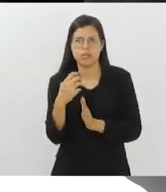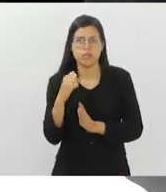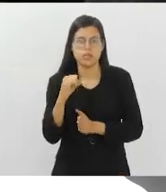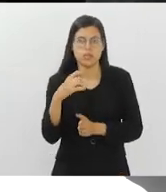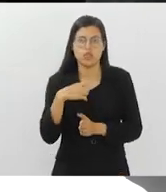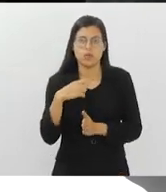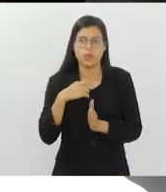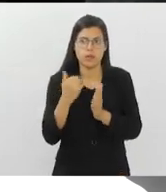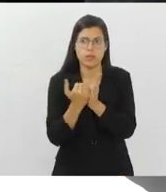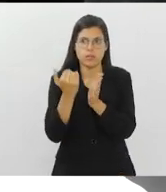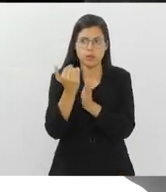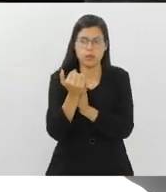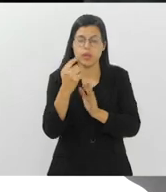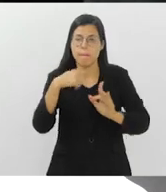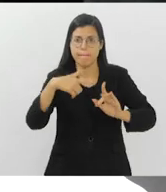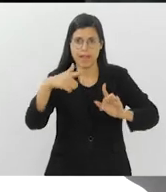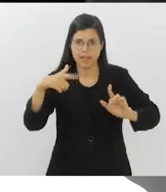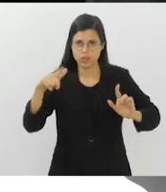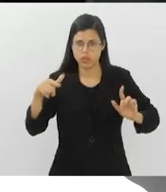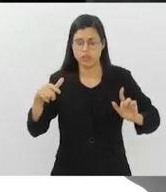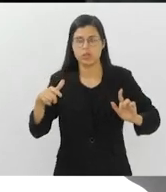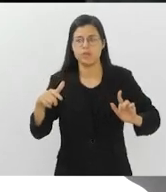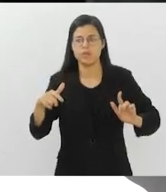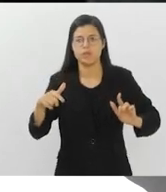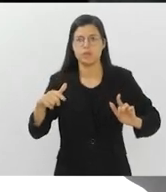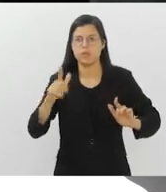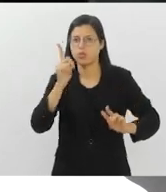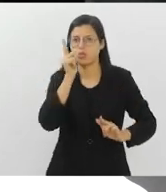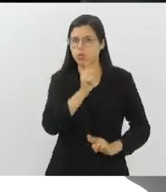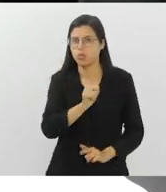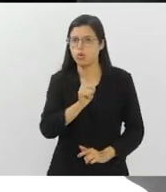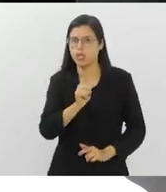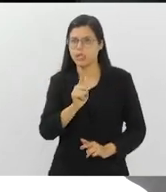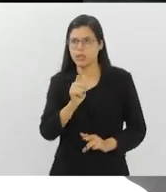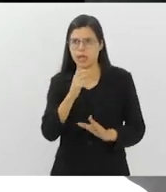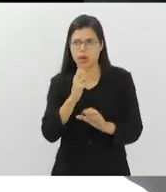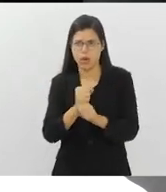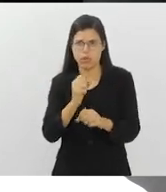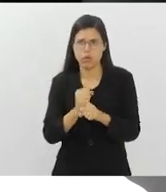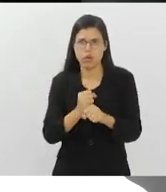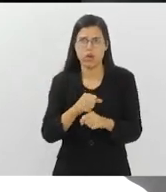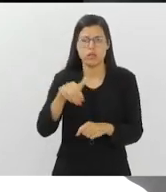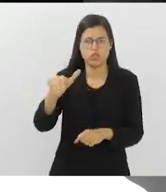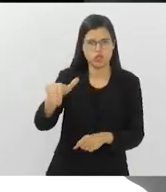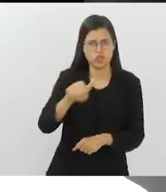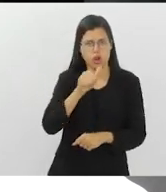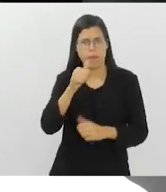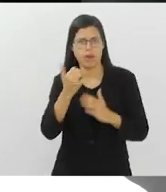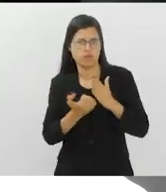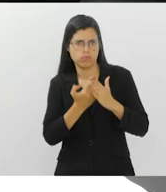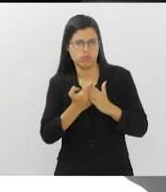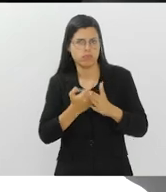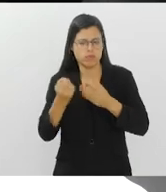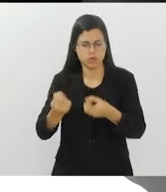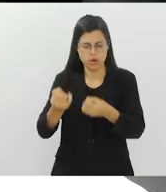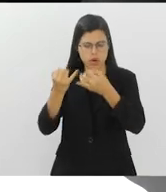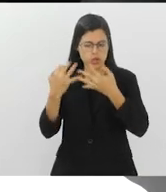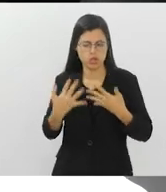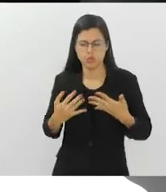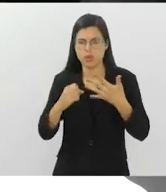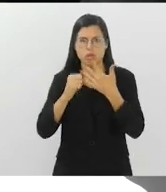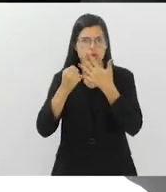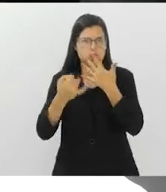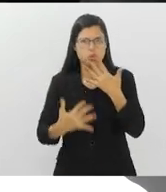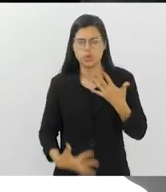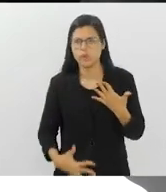acima de uma média que a gente consegue compilar, a gente chama a operadora para que explique e justifique o porquê